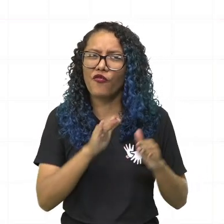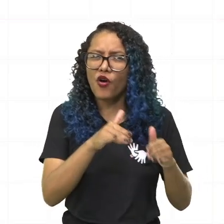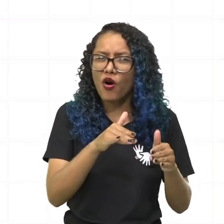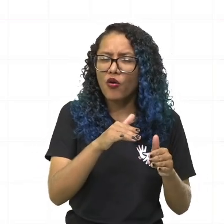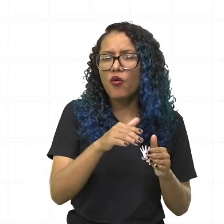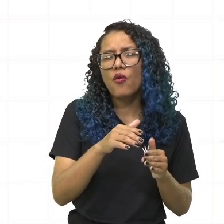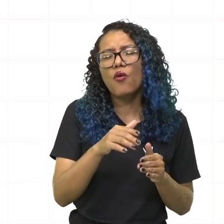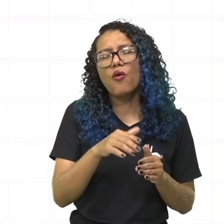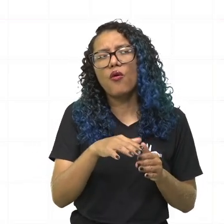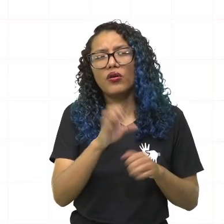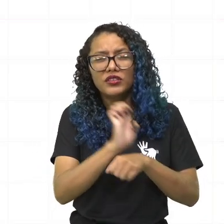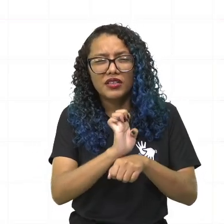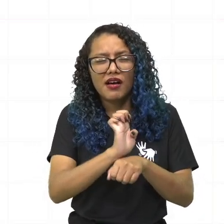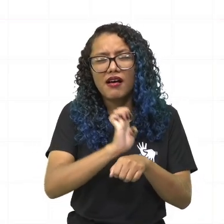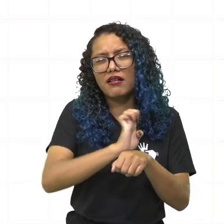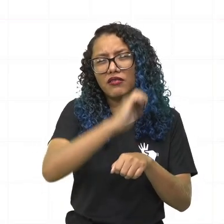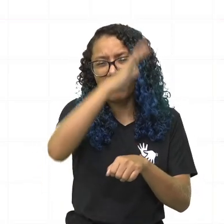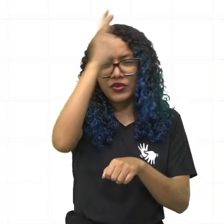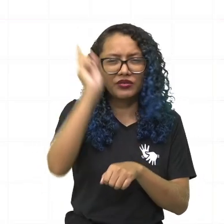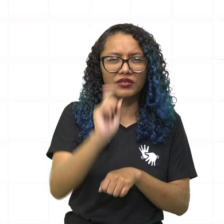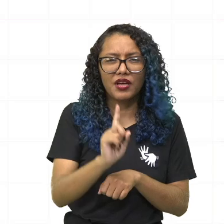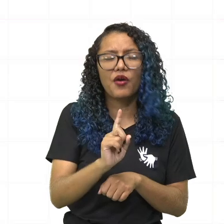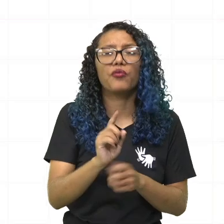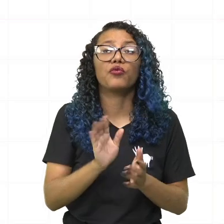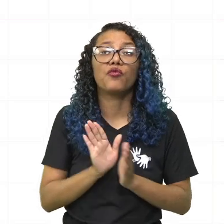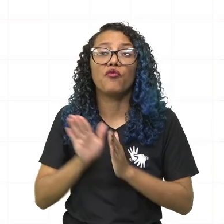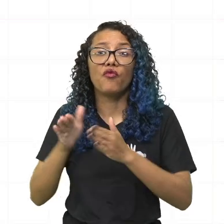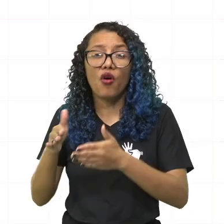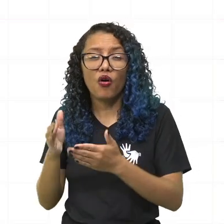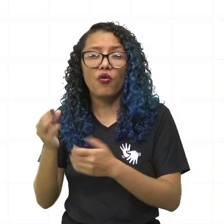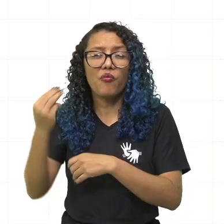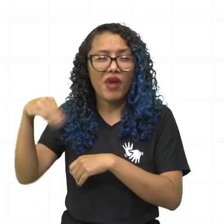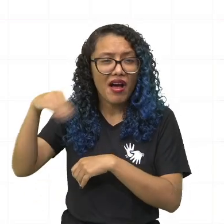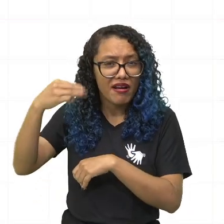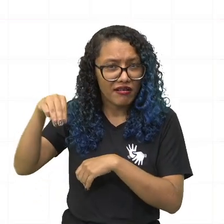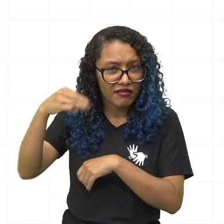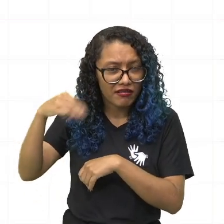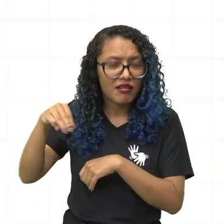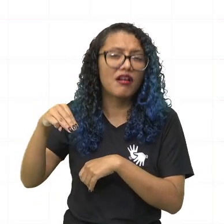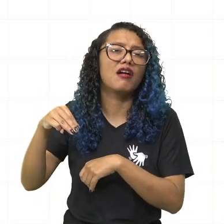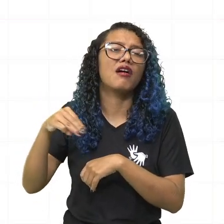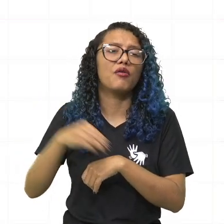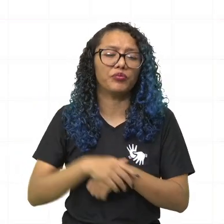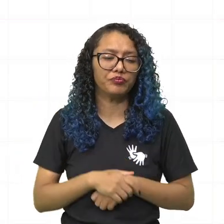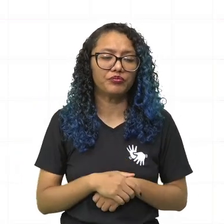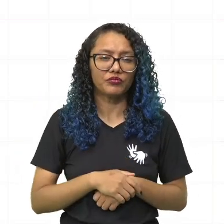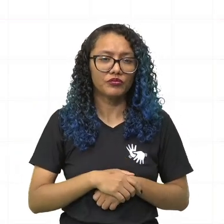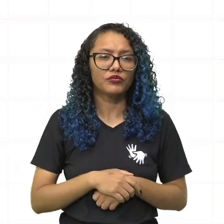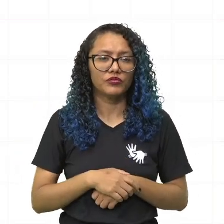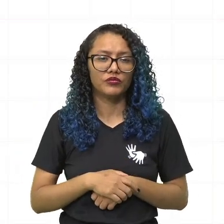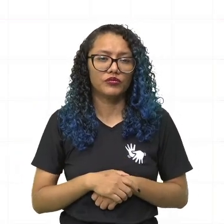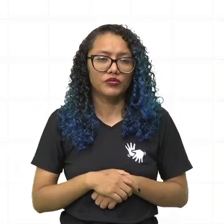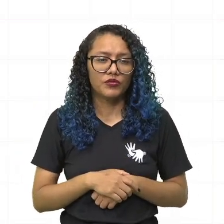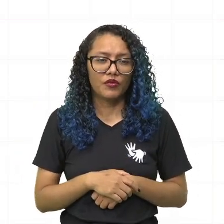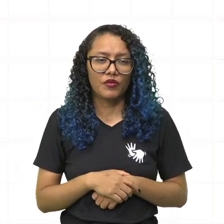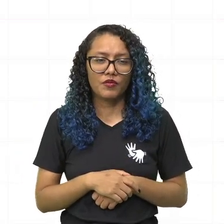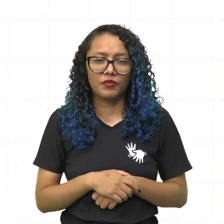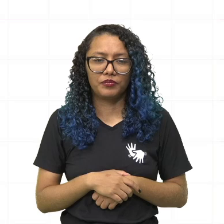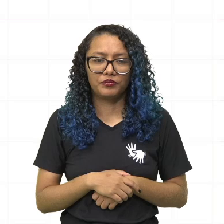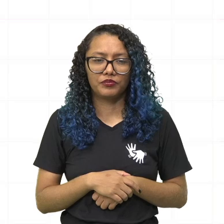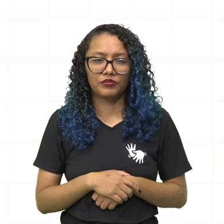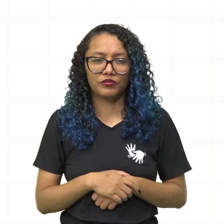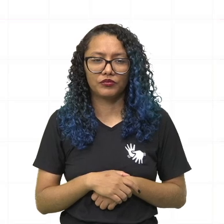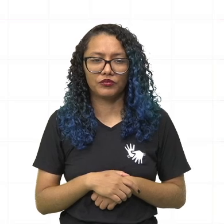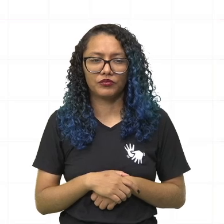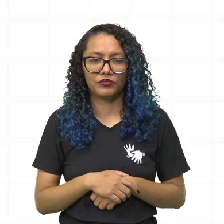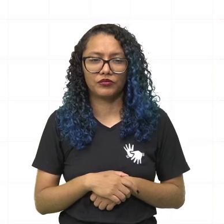aquela área do Tocantins, do Maranhão, por onde passam os rios Tocantins, o rio Araguaia, né? E ela tem essa característica